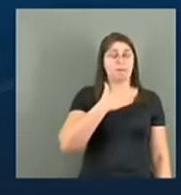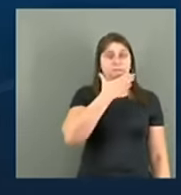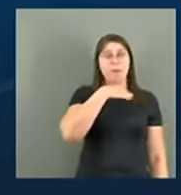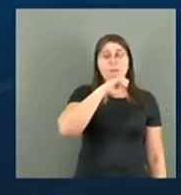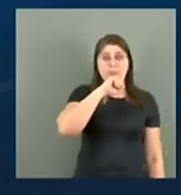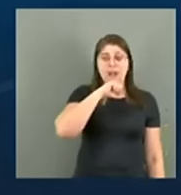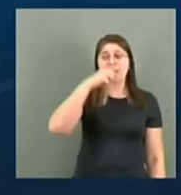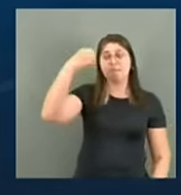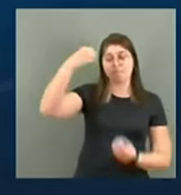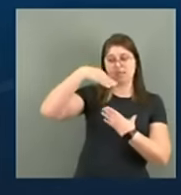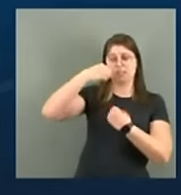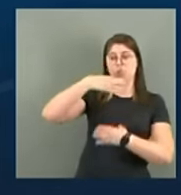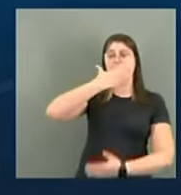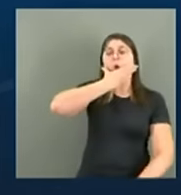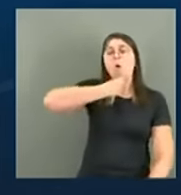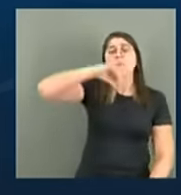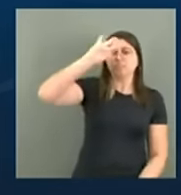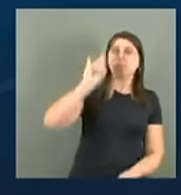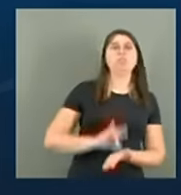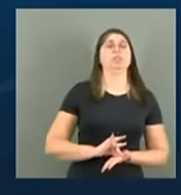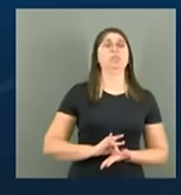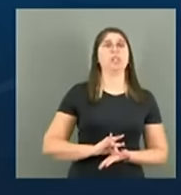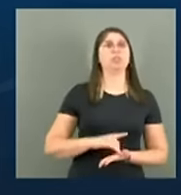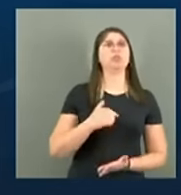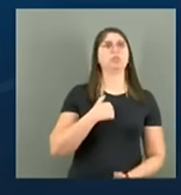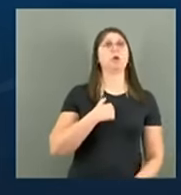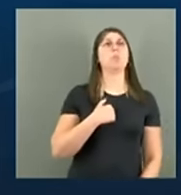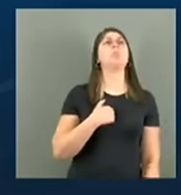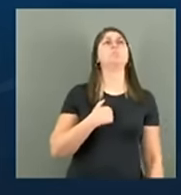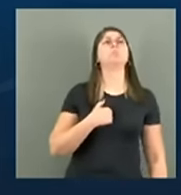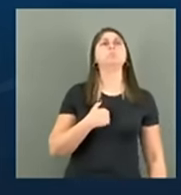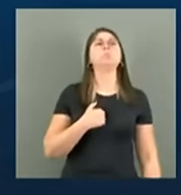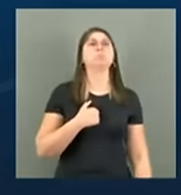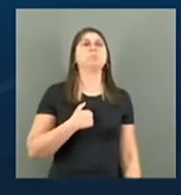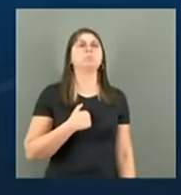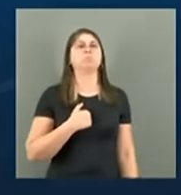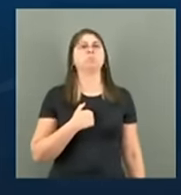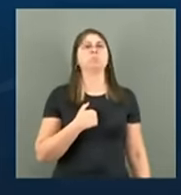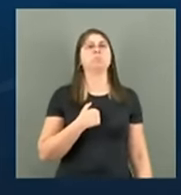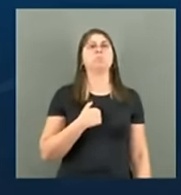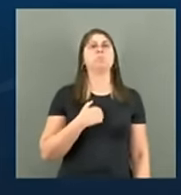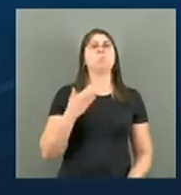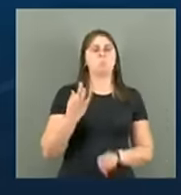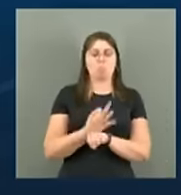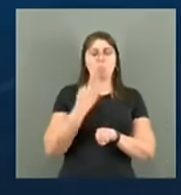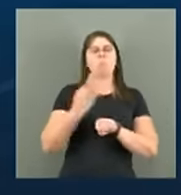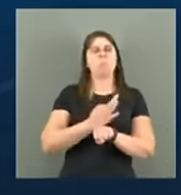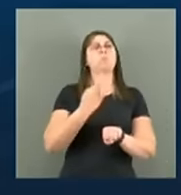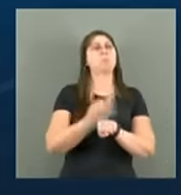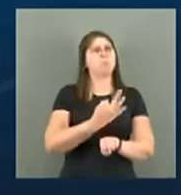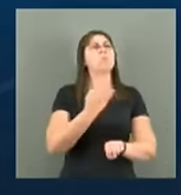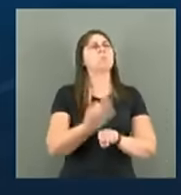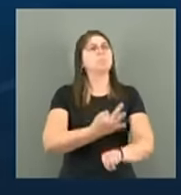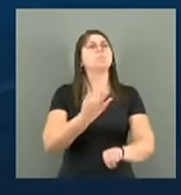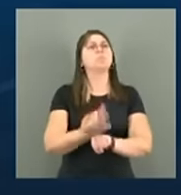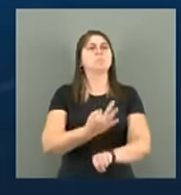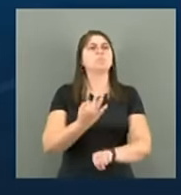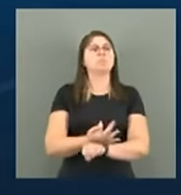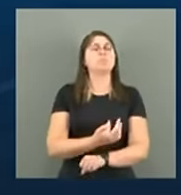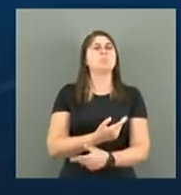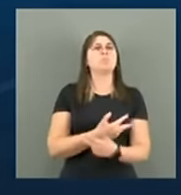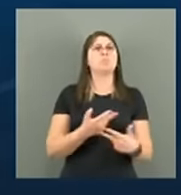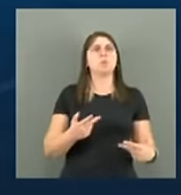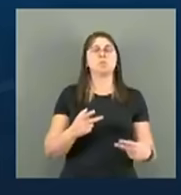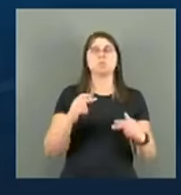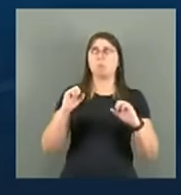gente segura, não tem problema. Então, sempre segurei muita coisa e venho segurando, tá? de muita gente, por isso que eu te falei, muita gente grande eu